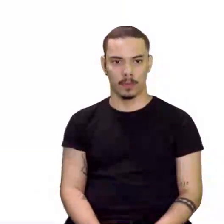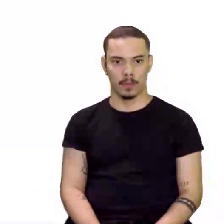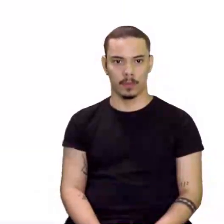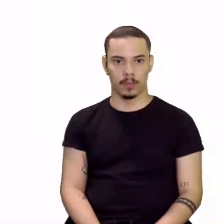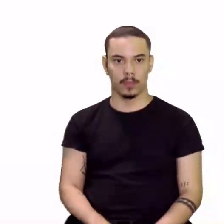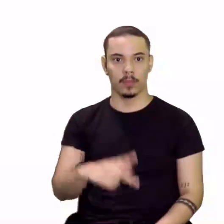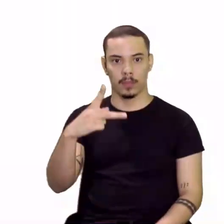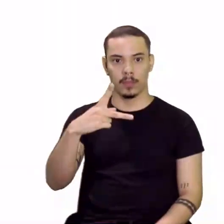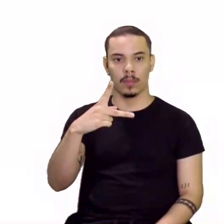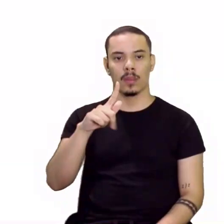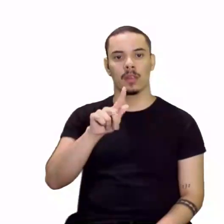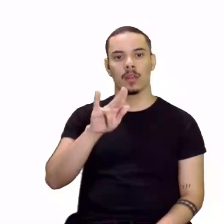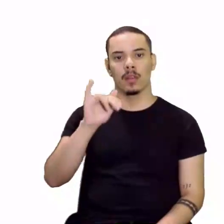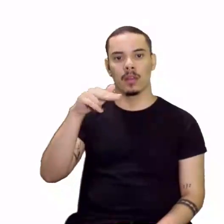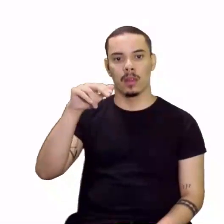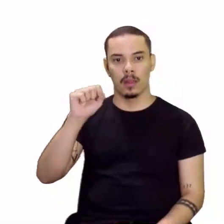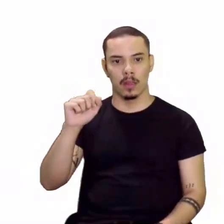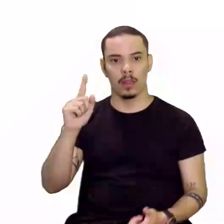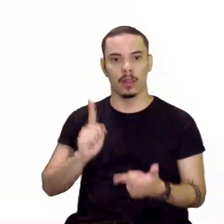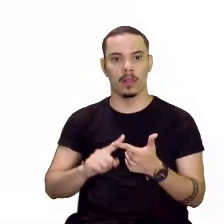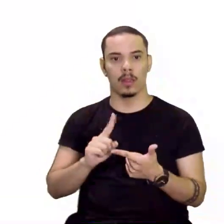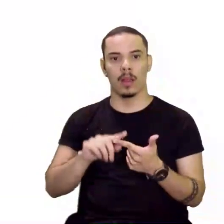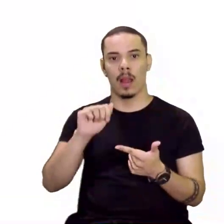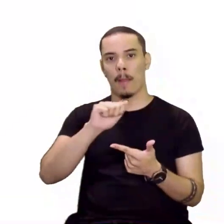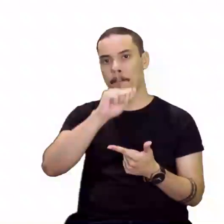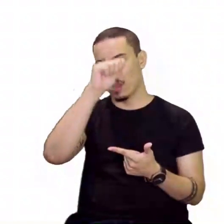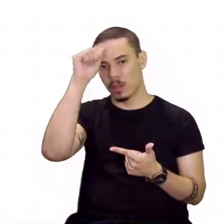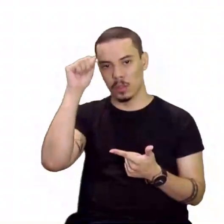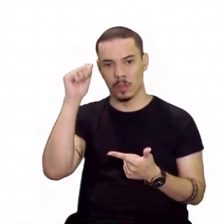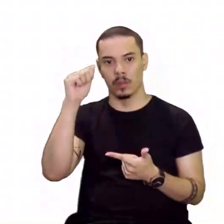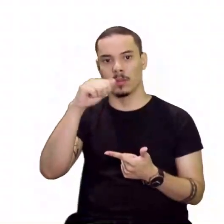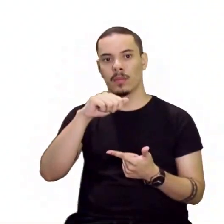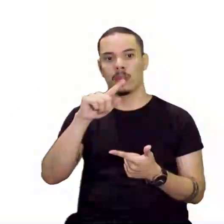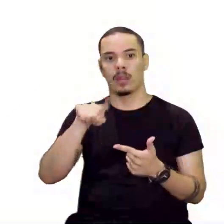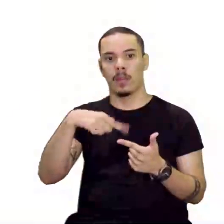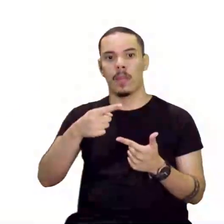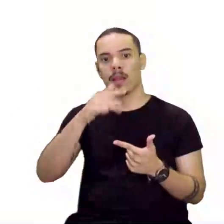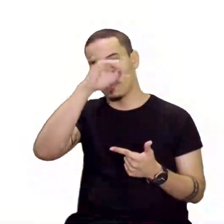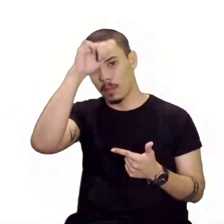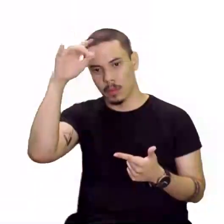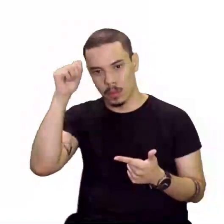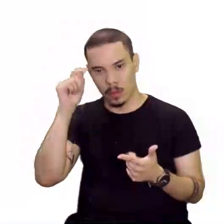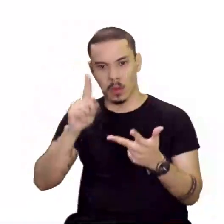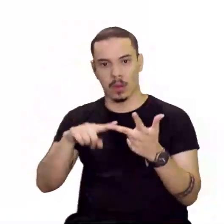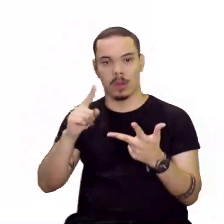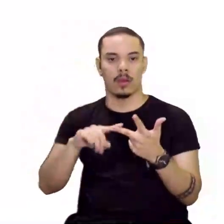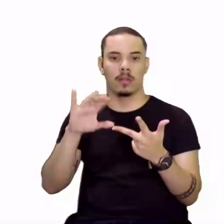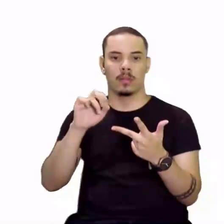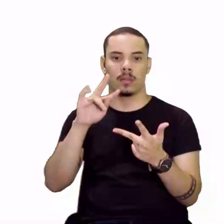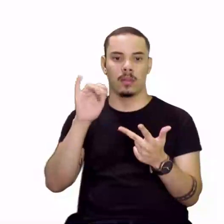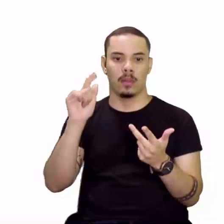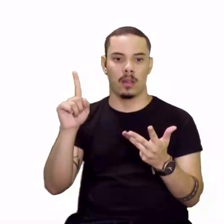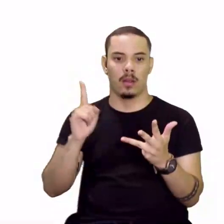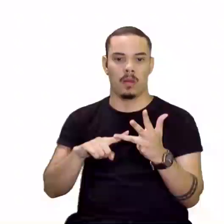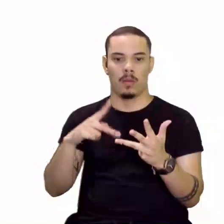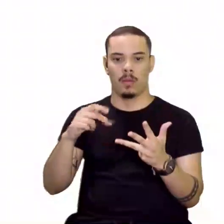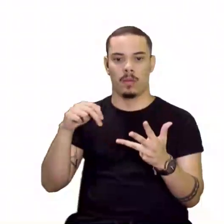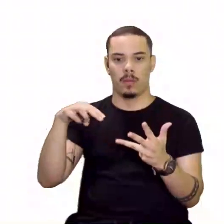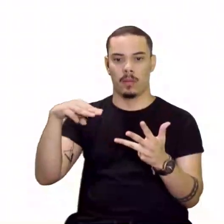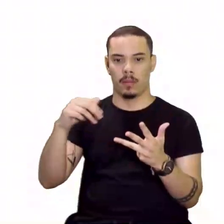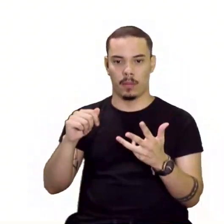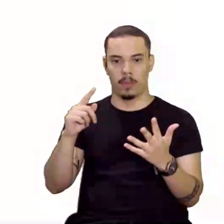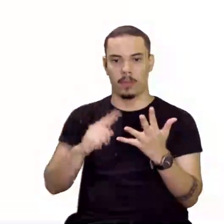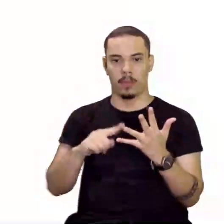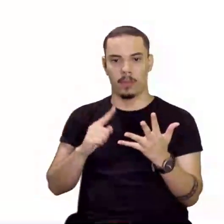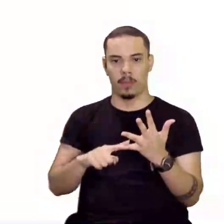Guianas, Planície Amazônica, Planalto Central, Planície do Pantanal, Planalto Meridional, Planície do Pampa, Planície